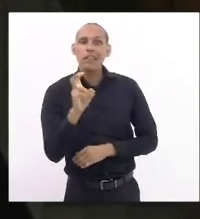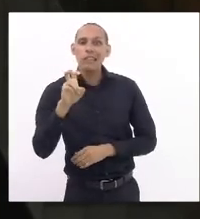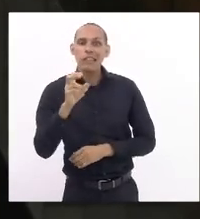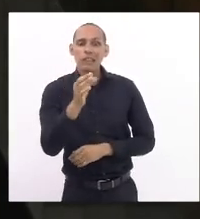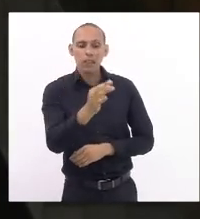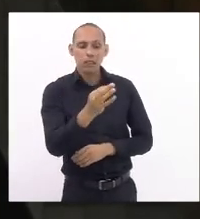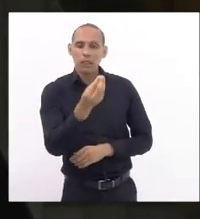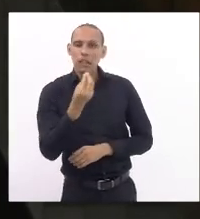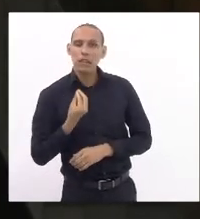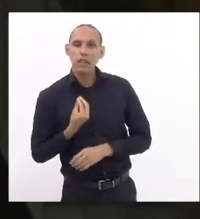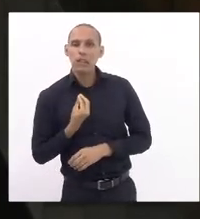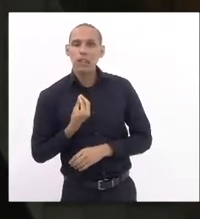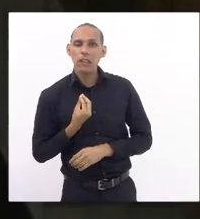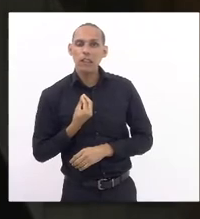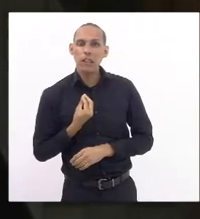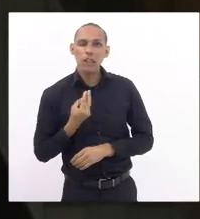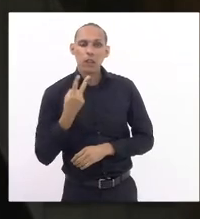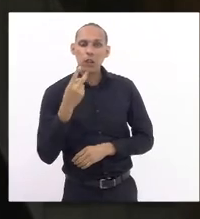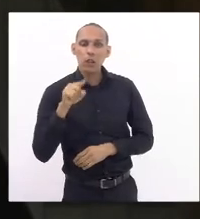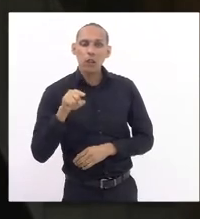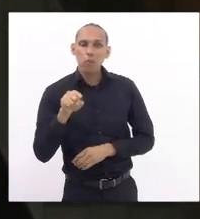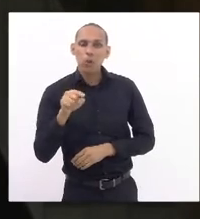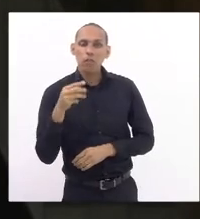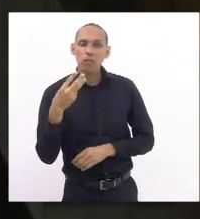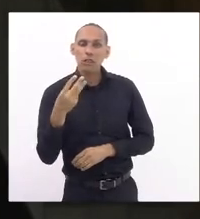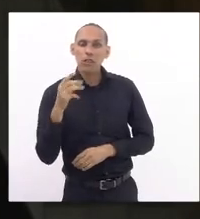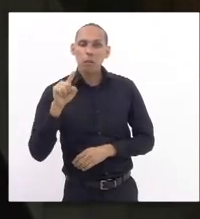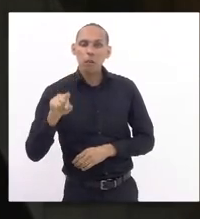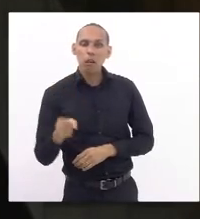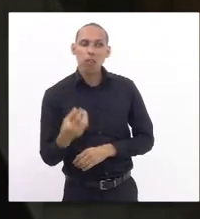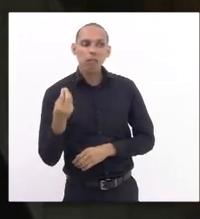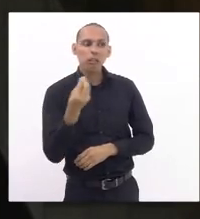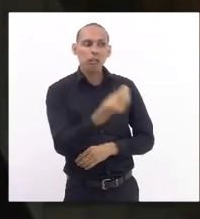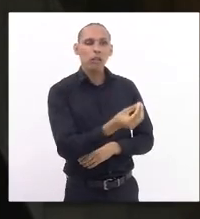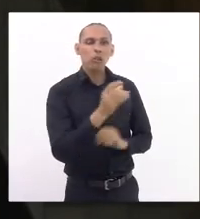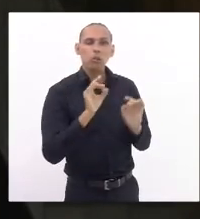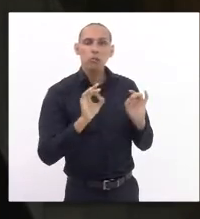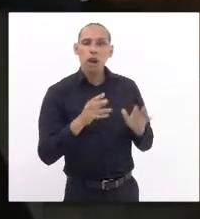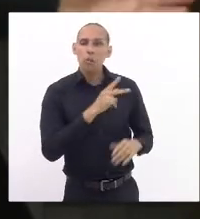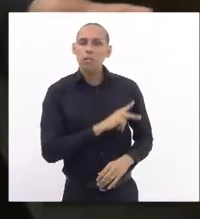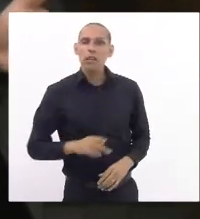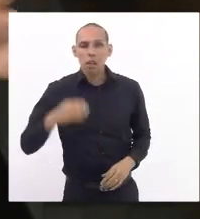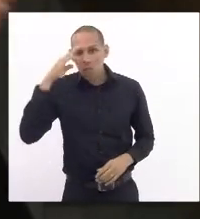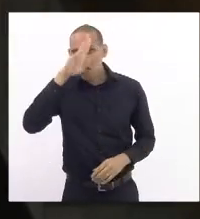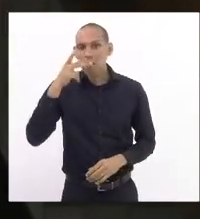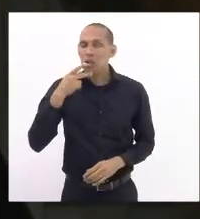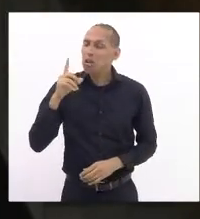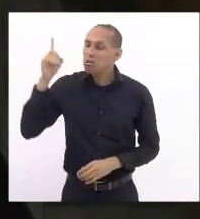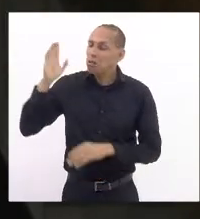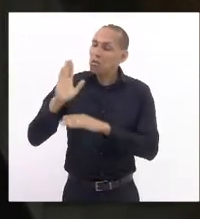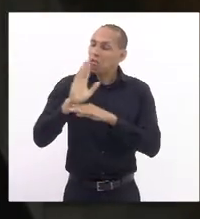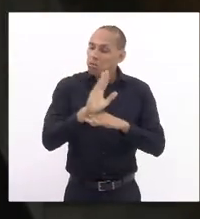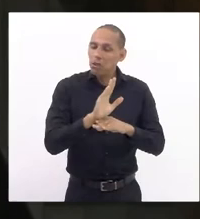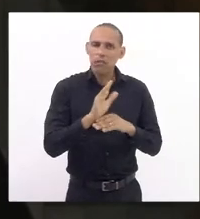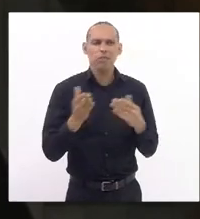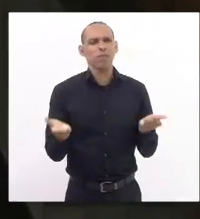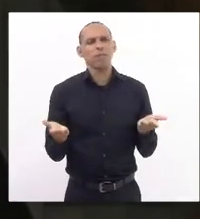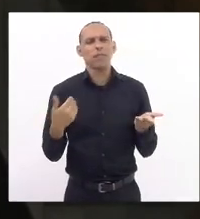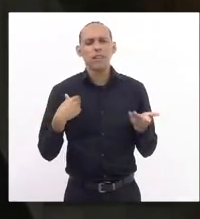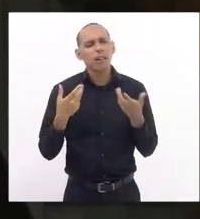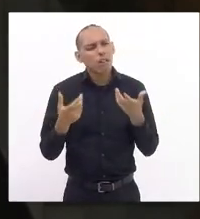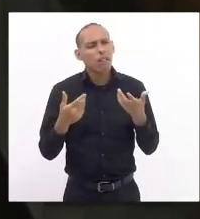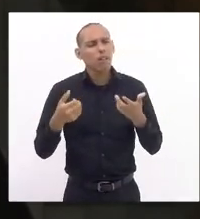O presidente Bolsonaro ajudou com 2,3 milhões até agora, uma semana depois da tragédia, e disse que tem que pedir ajuda a Deus. Então, eu queria fazer aqui